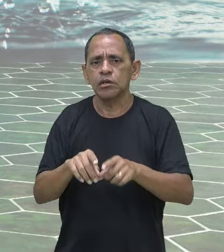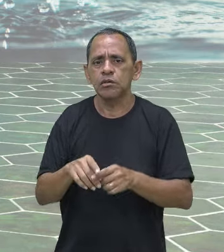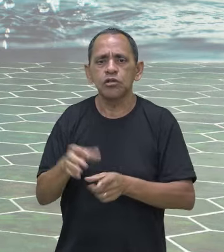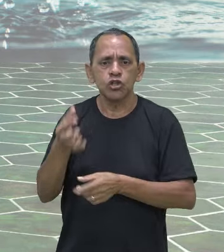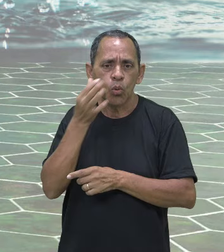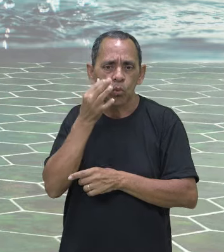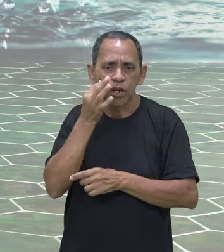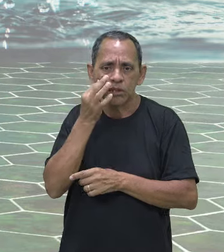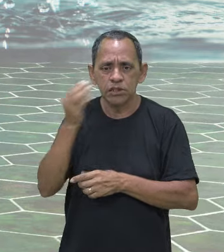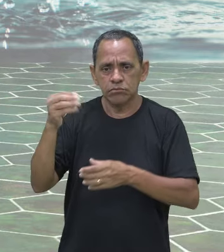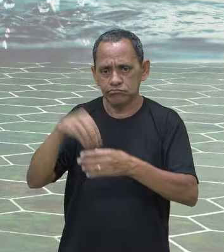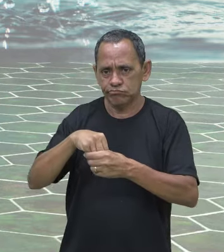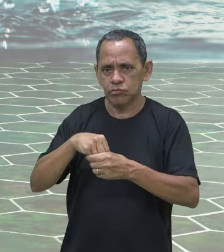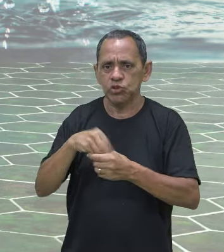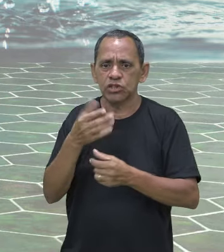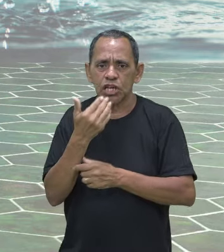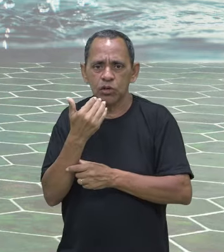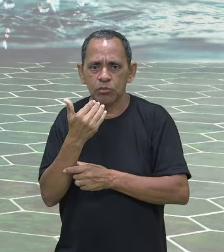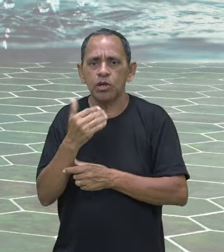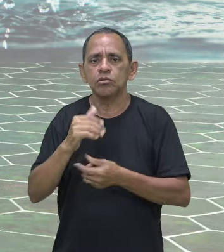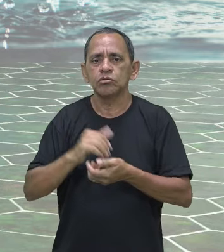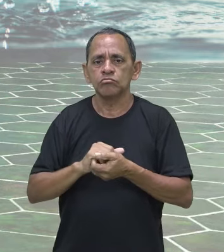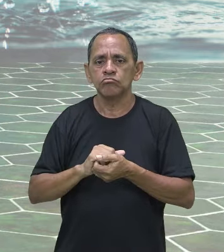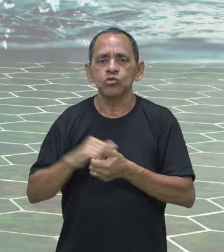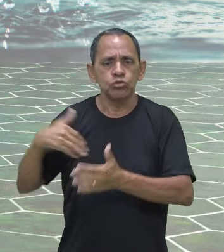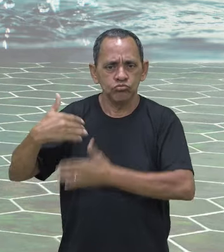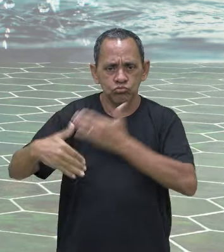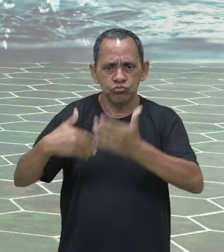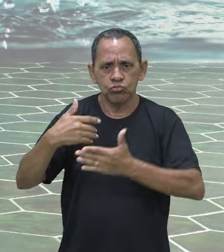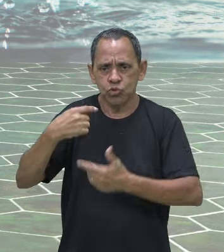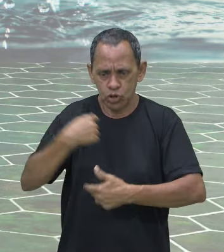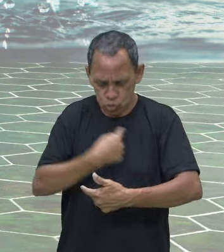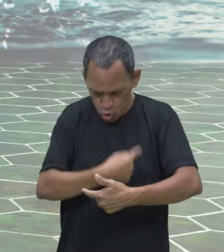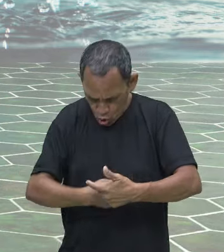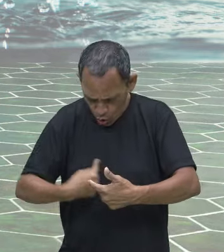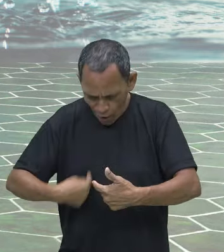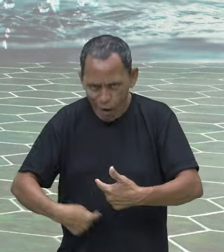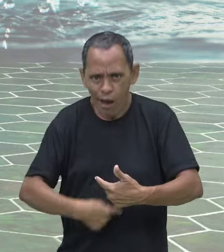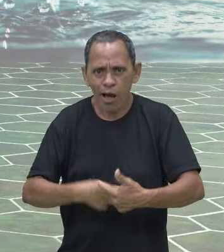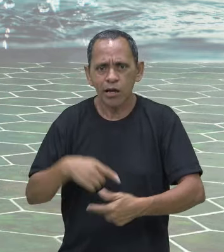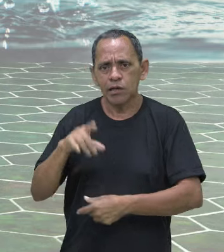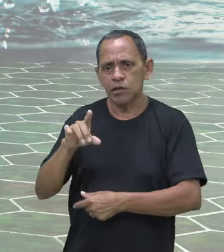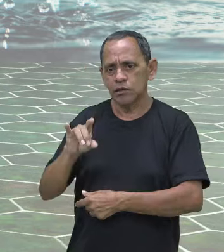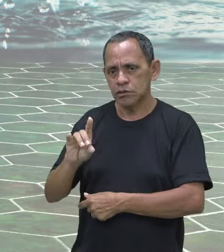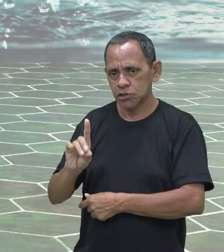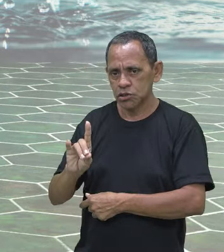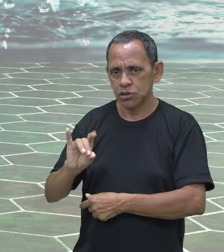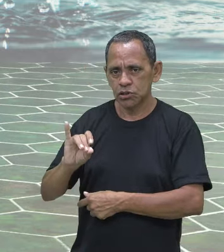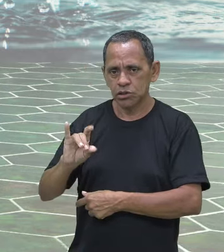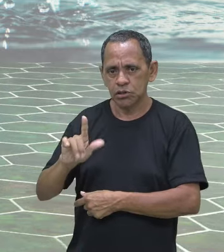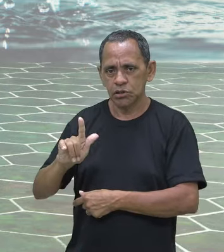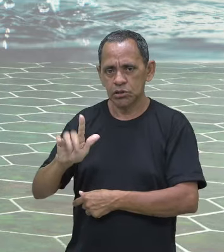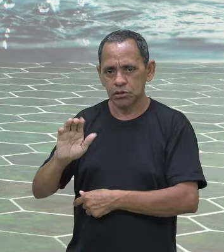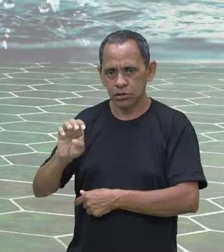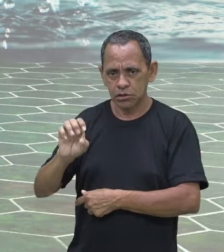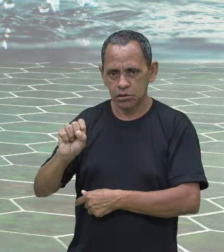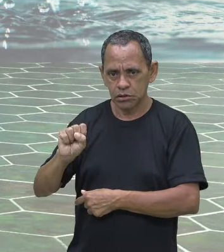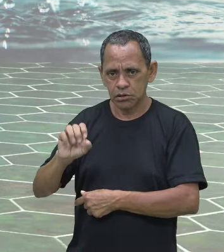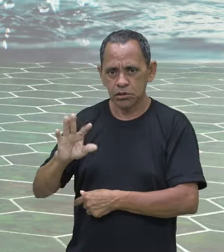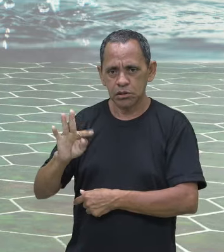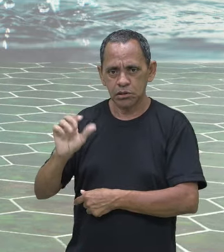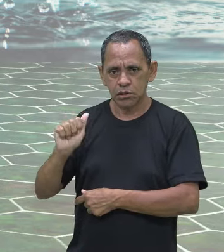nos alimentos e nós ali no processo de digestão ocorremos a absorção, né, desses